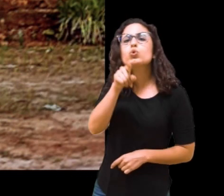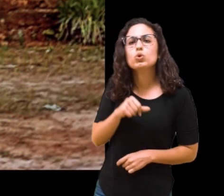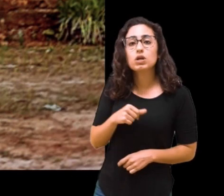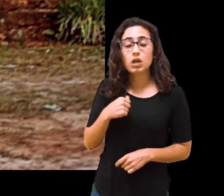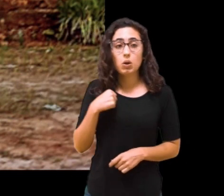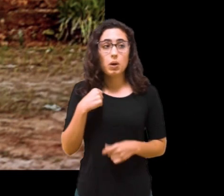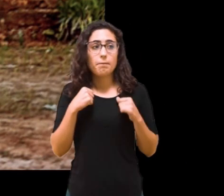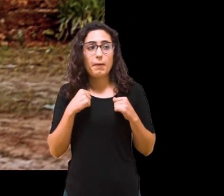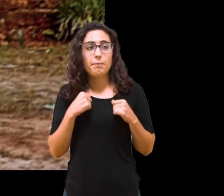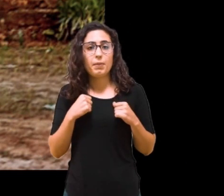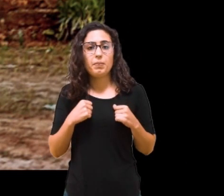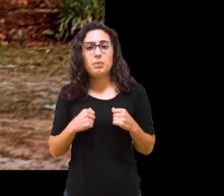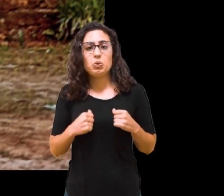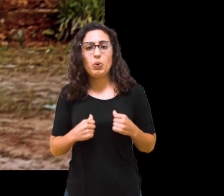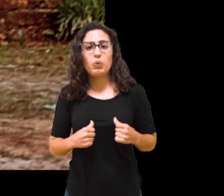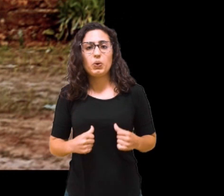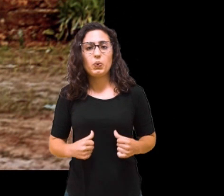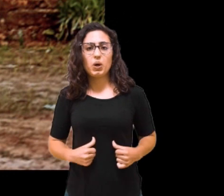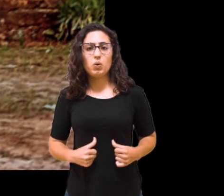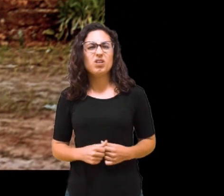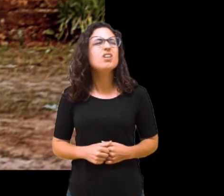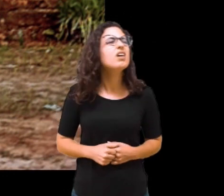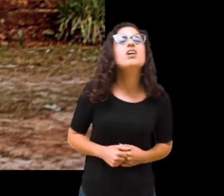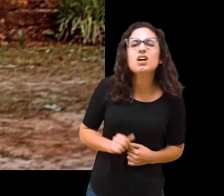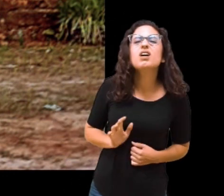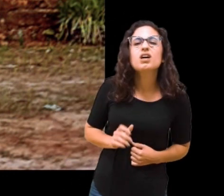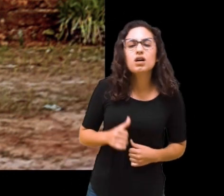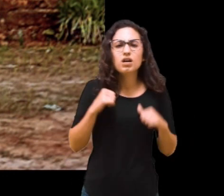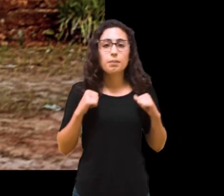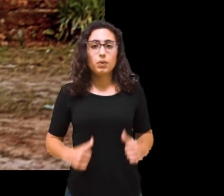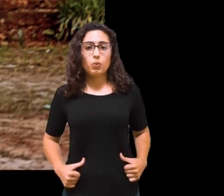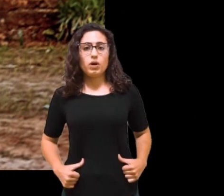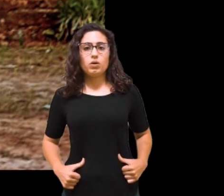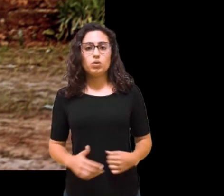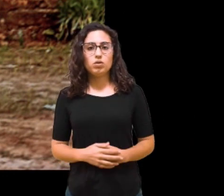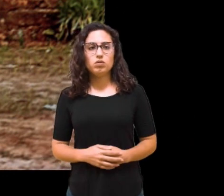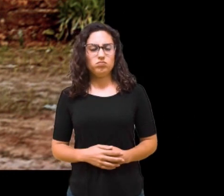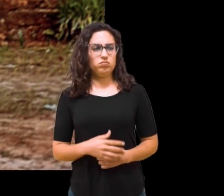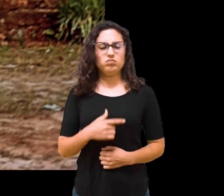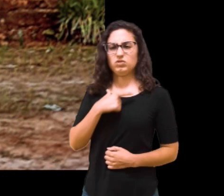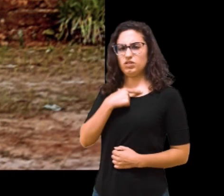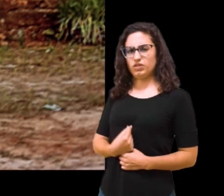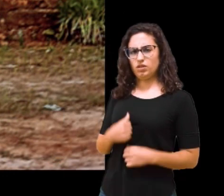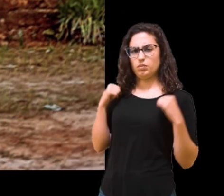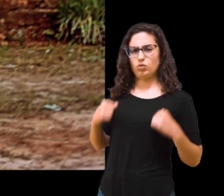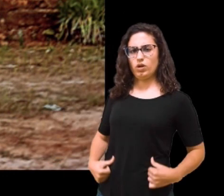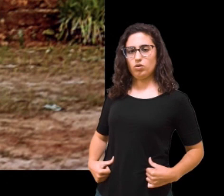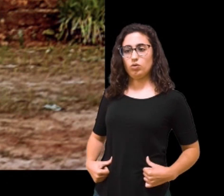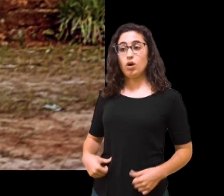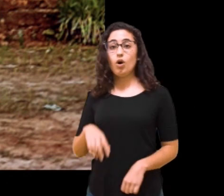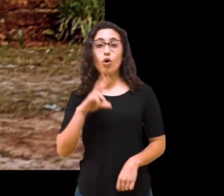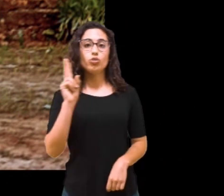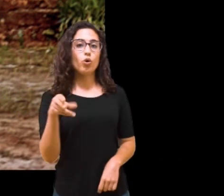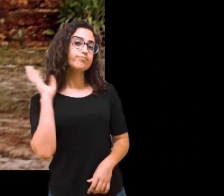Mala cueco. O quê? Mala cueco. Serafim mala cueco. Dois